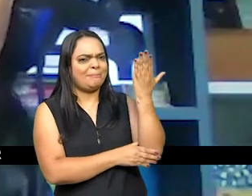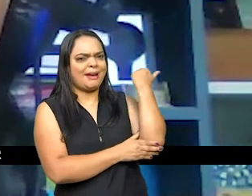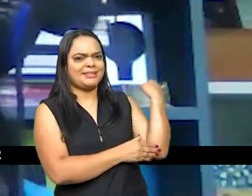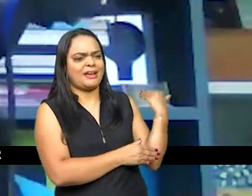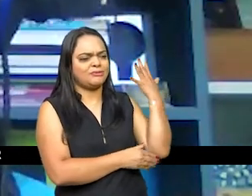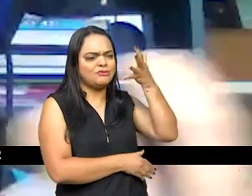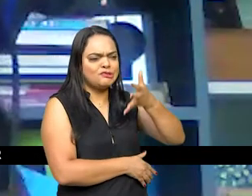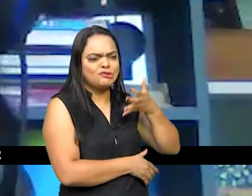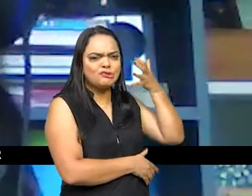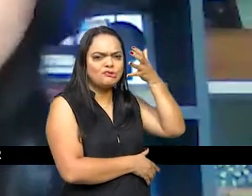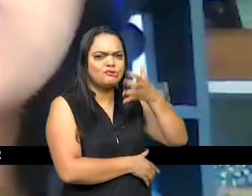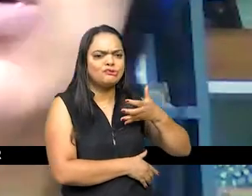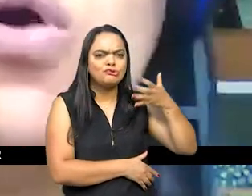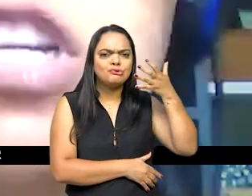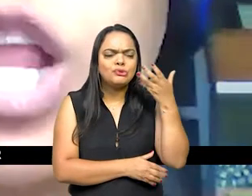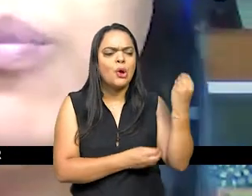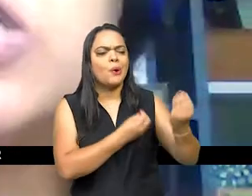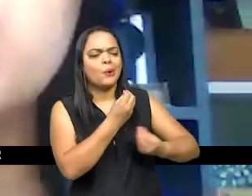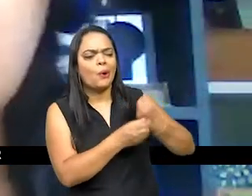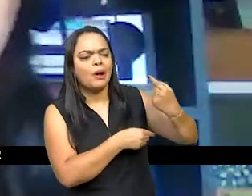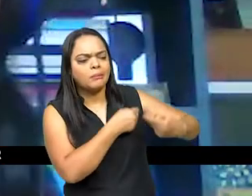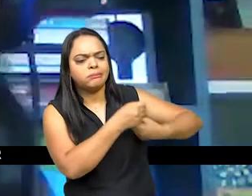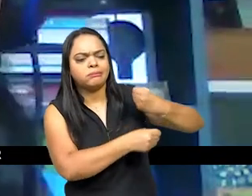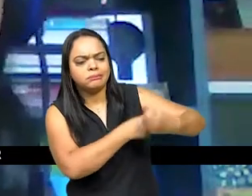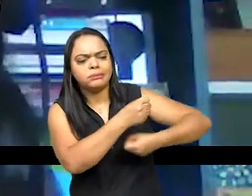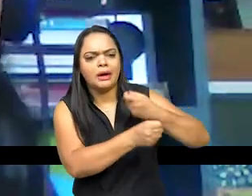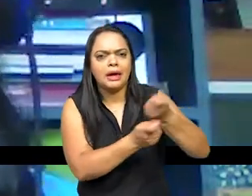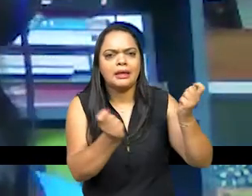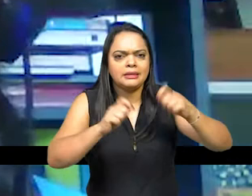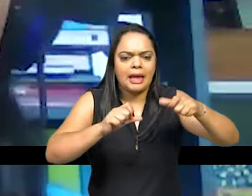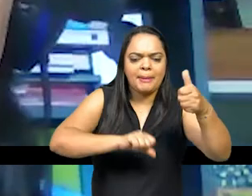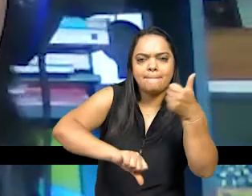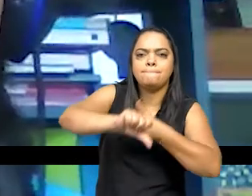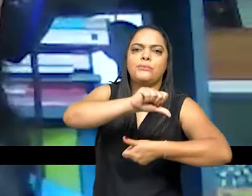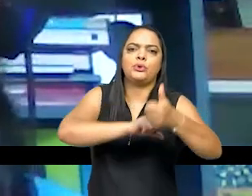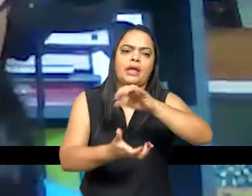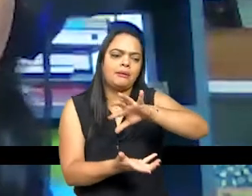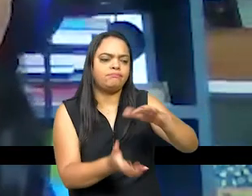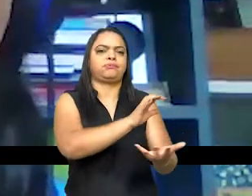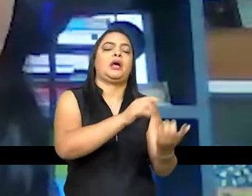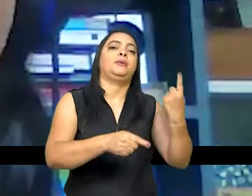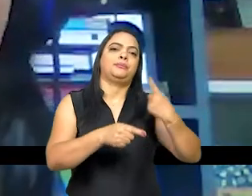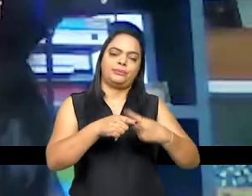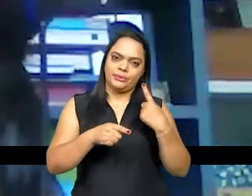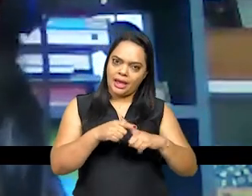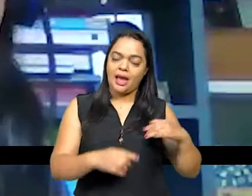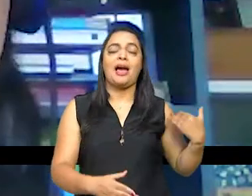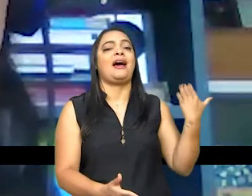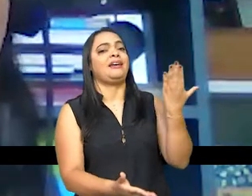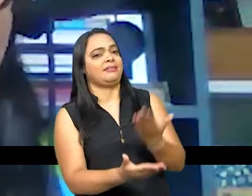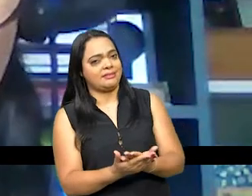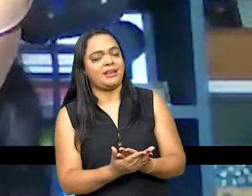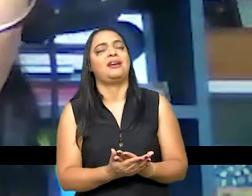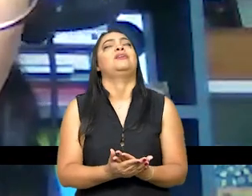desse discurso e como ela acha que hoje ela pode ajudar a desconstruir o que ela construiu, por quê? Ainda hoje é